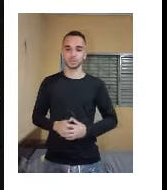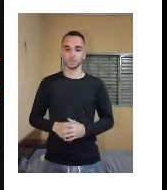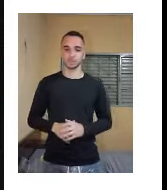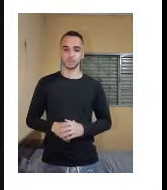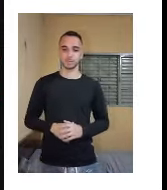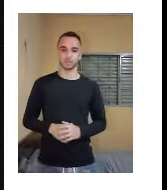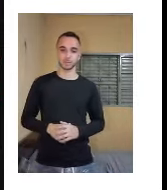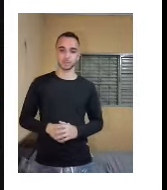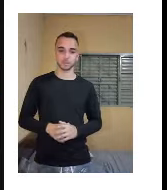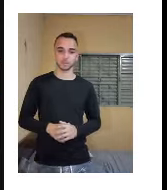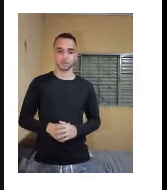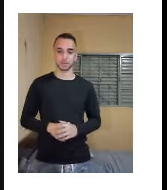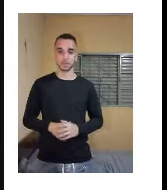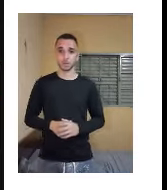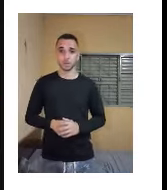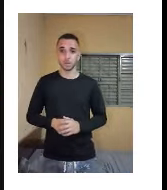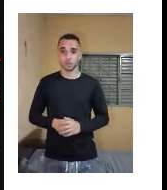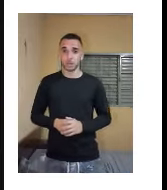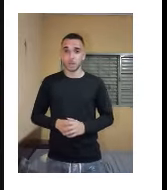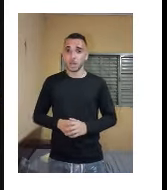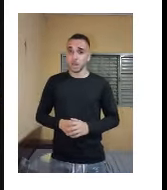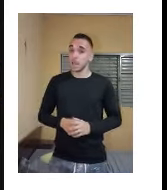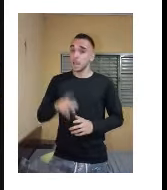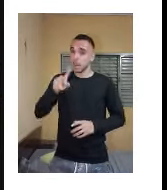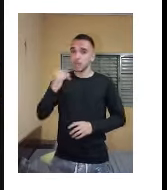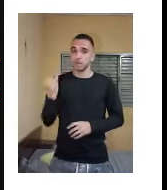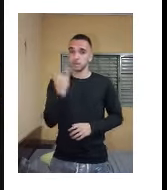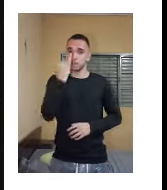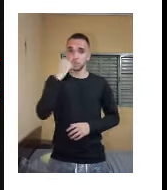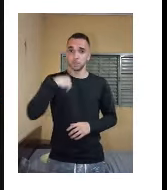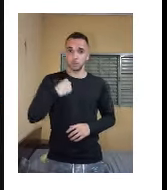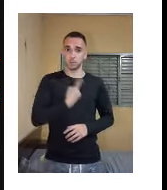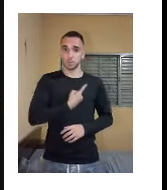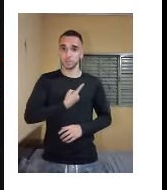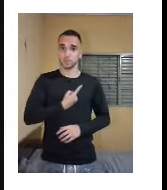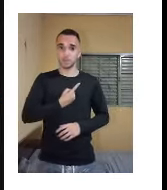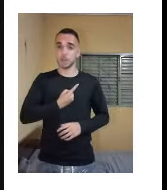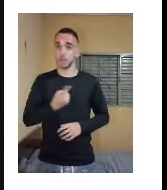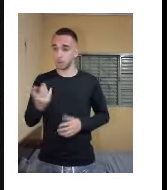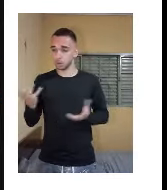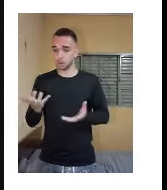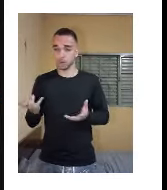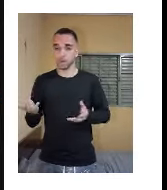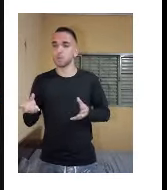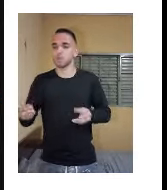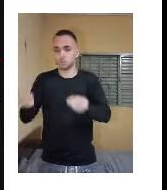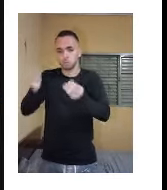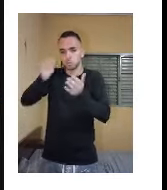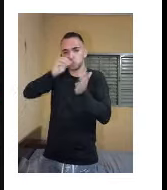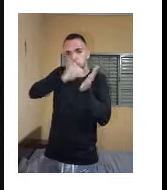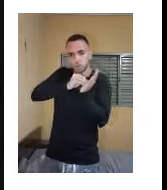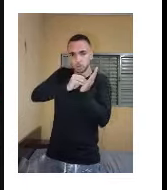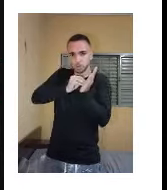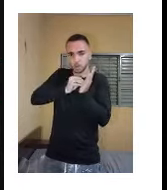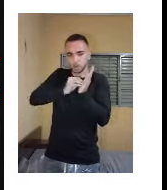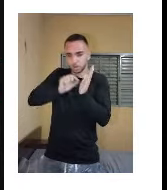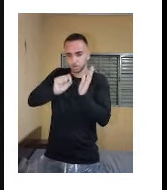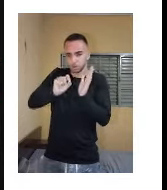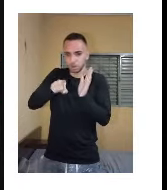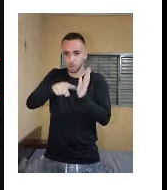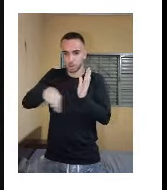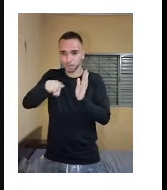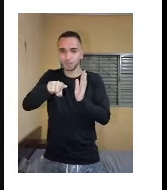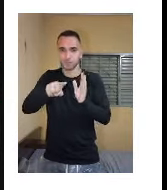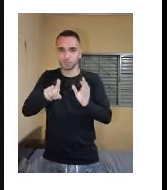essa perspectiva, porque, de uma maneira geral, as pessoas, né, o ser humano, só consegue